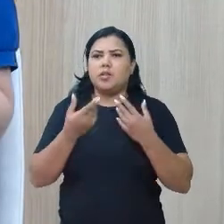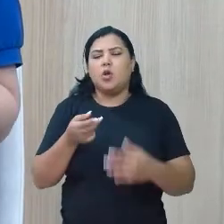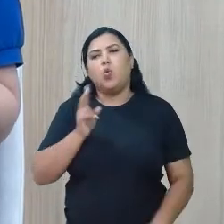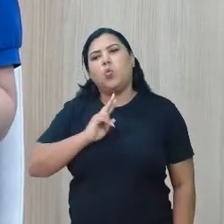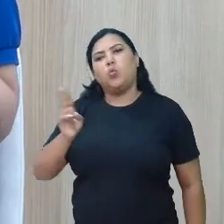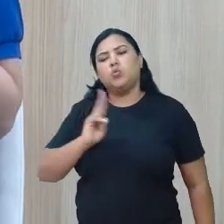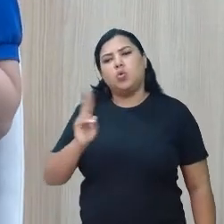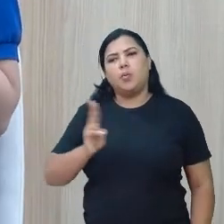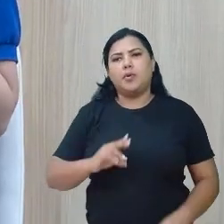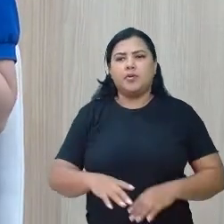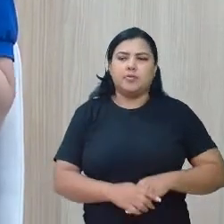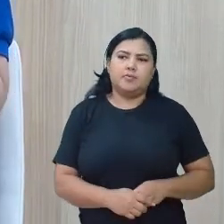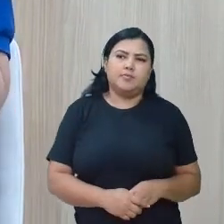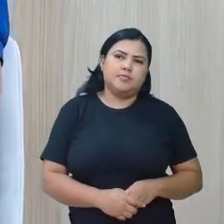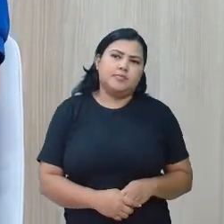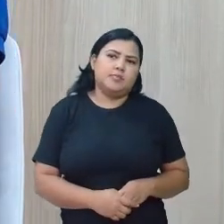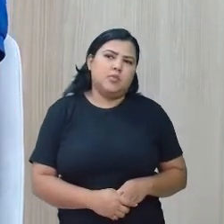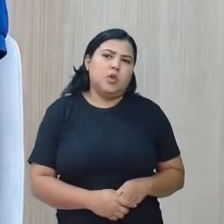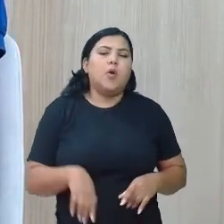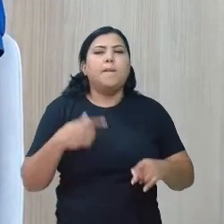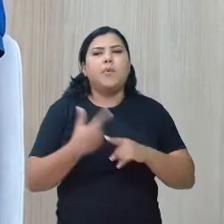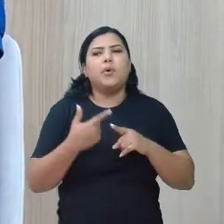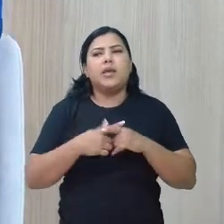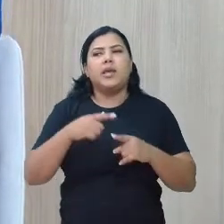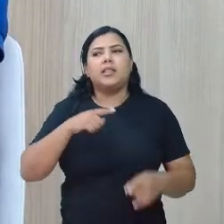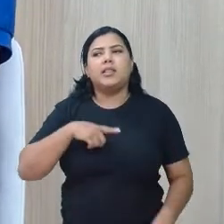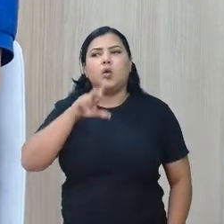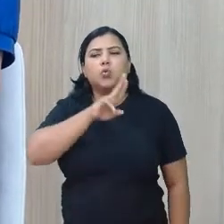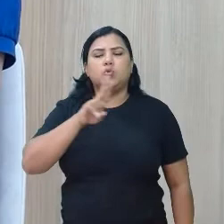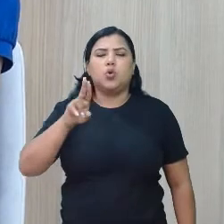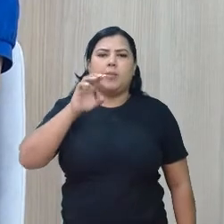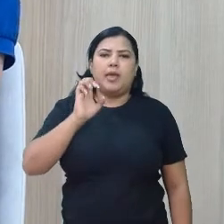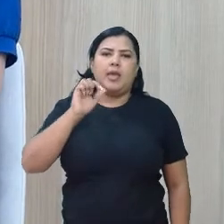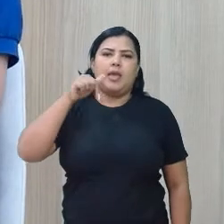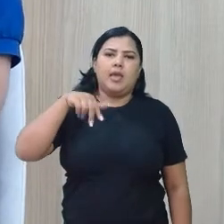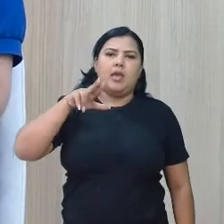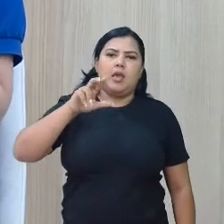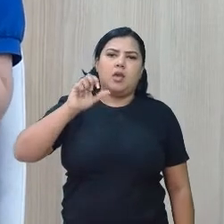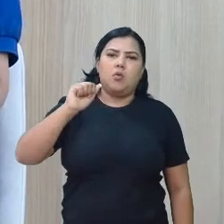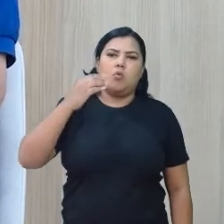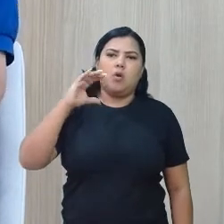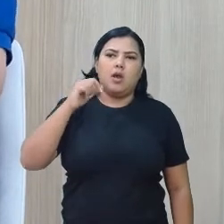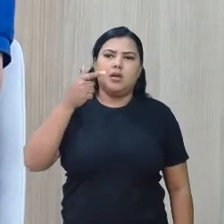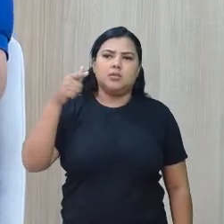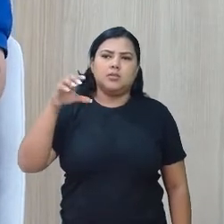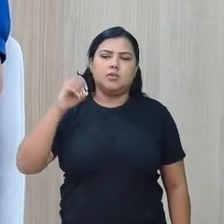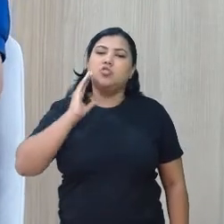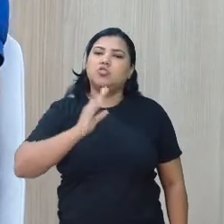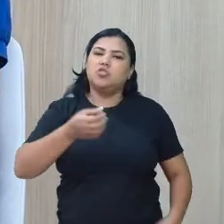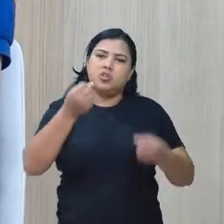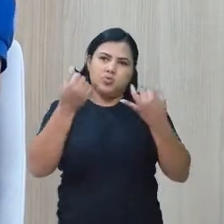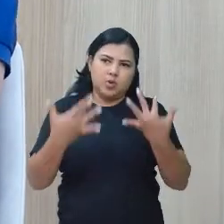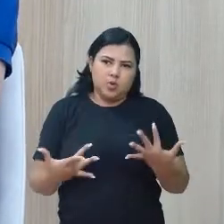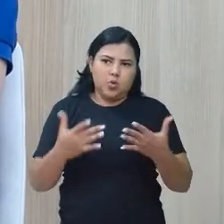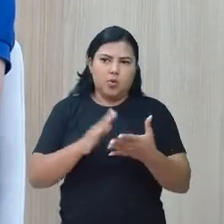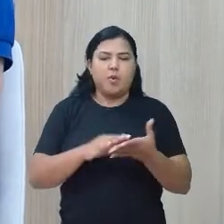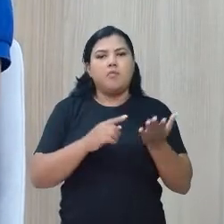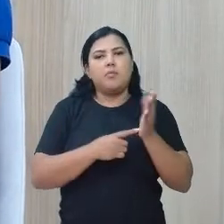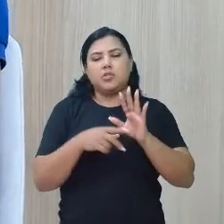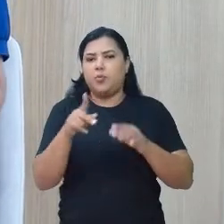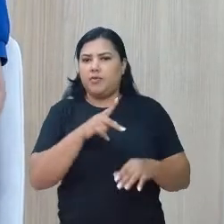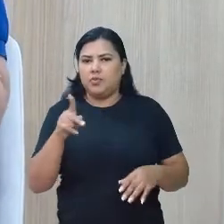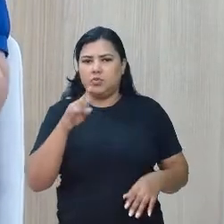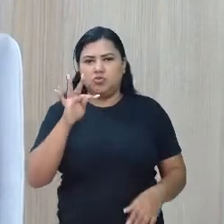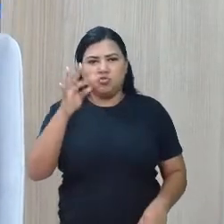da equação, a Lauriane falando por que tem esse nome, né? E aí a gente em outro momento já havia comentado sobre esse comecinho, mas eu vou passar para o professor